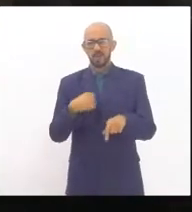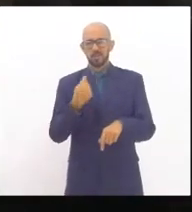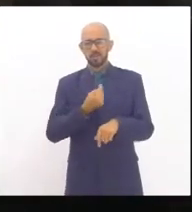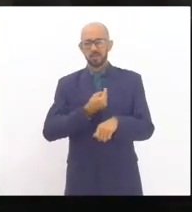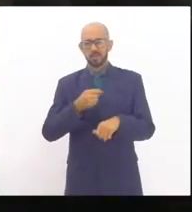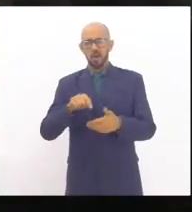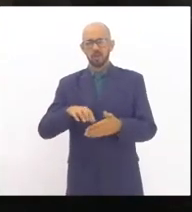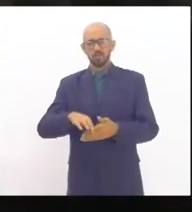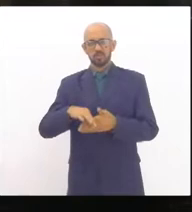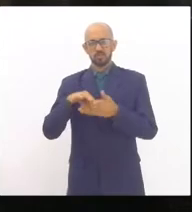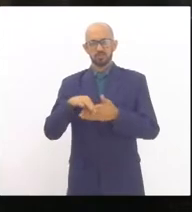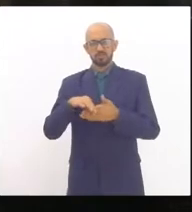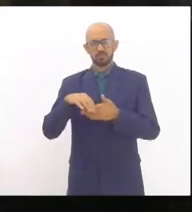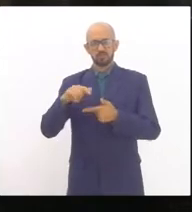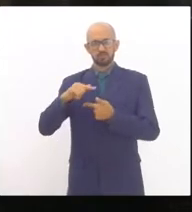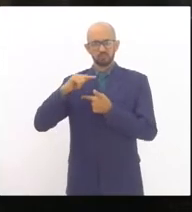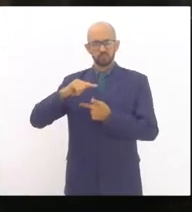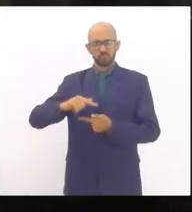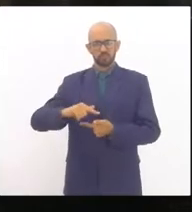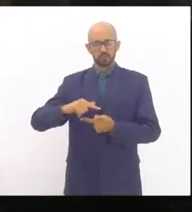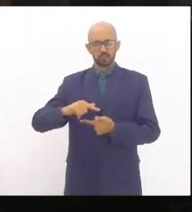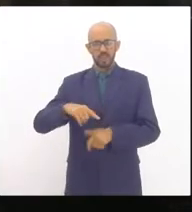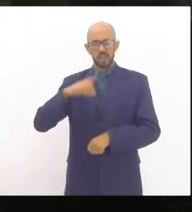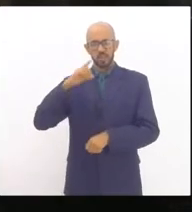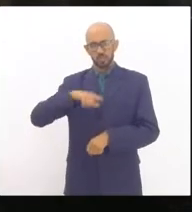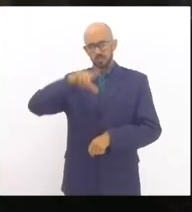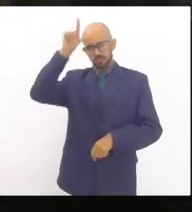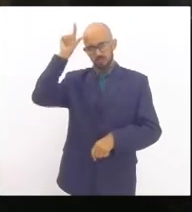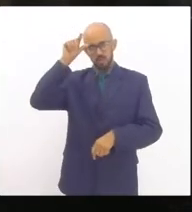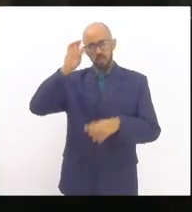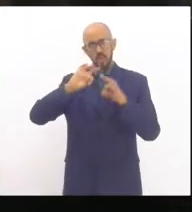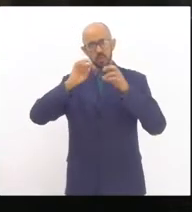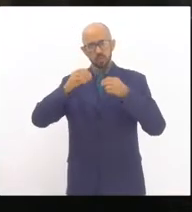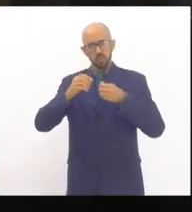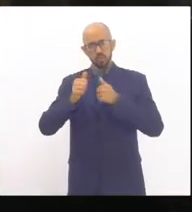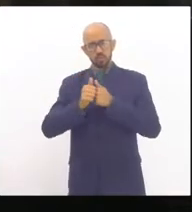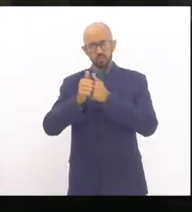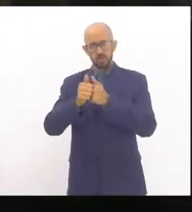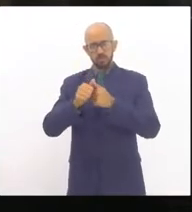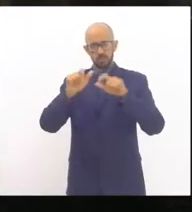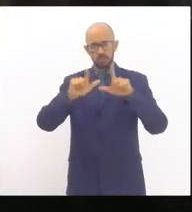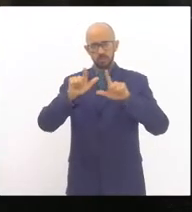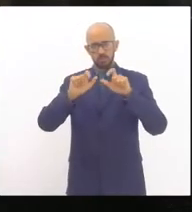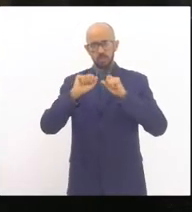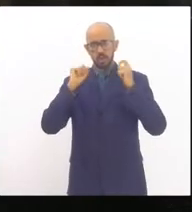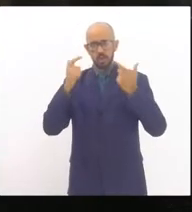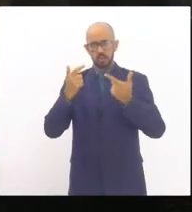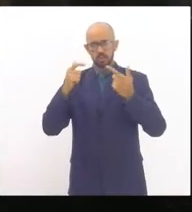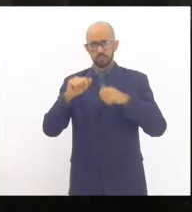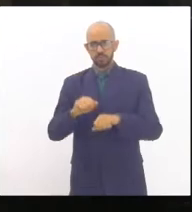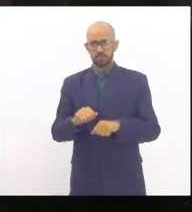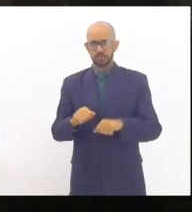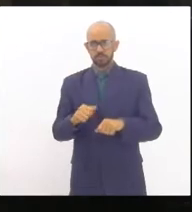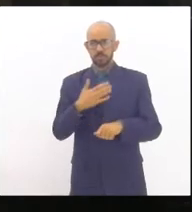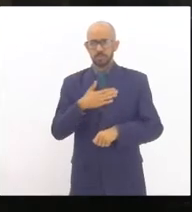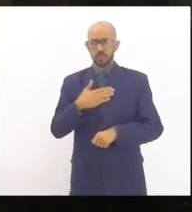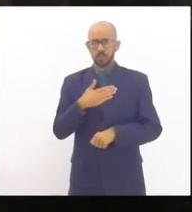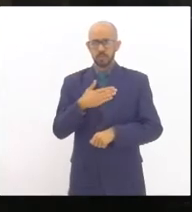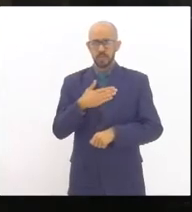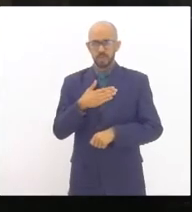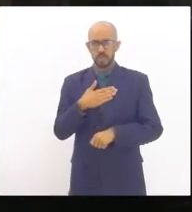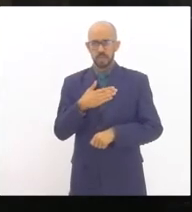decano o deputado dos povos e a todas e todos que nos acompanham aqui pela TV alerj eu queria apenas